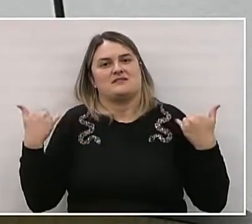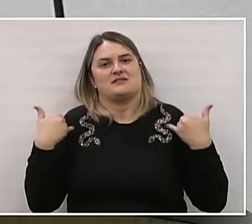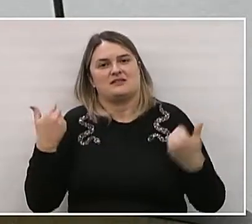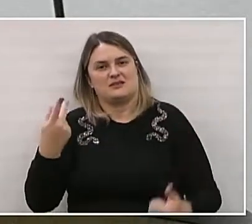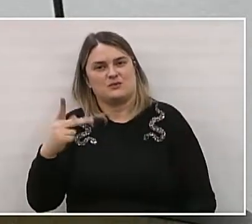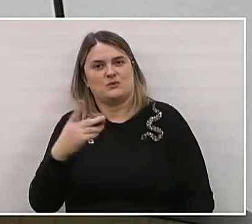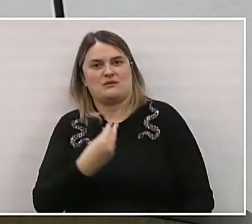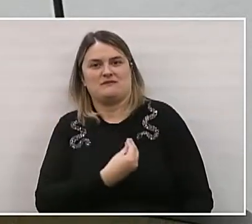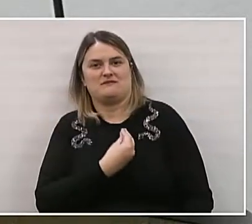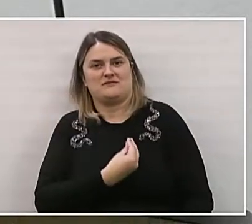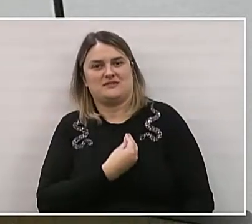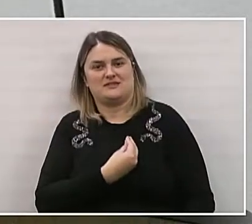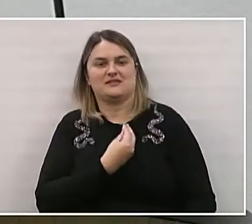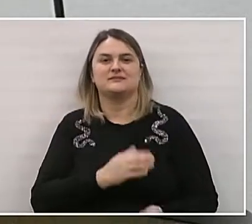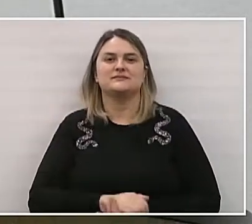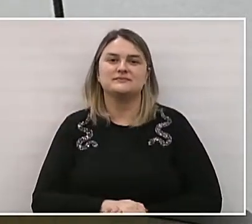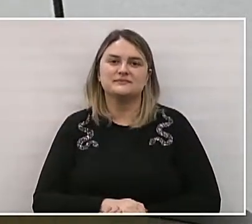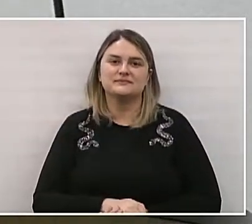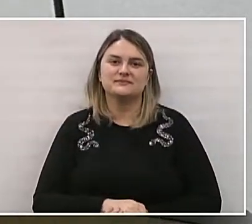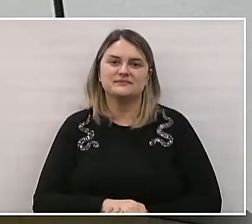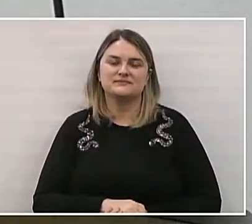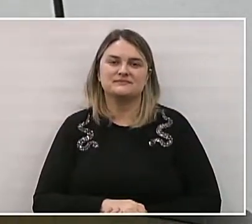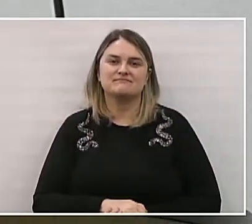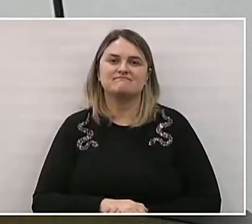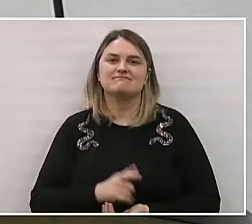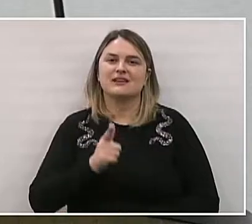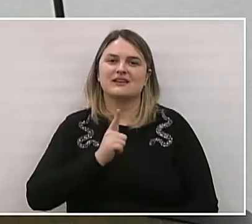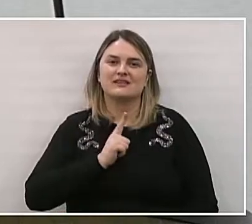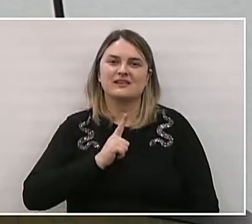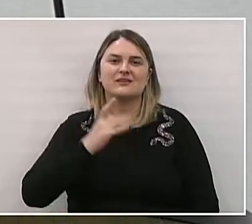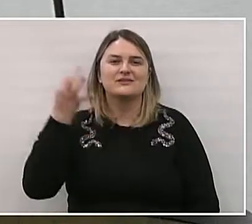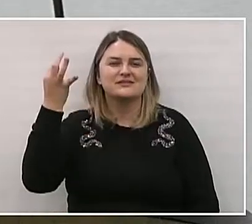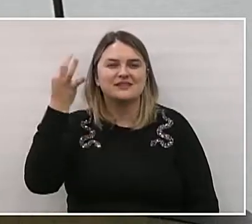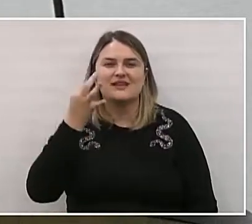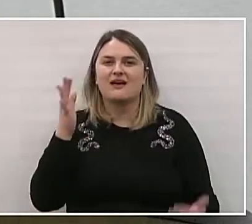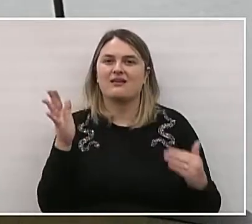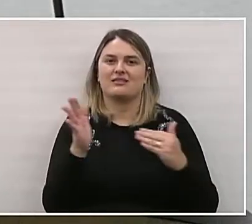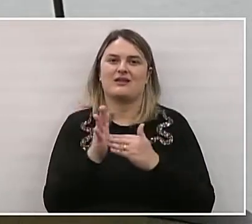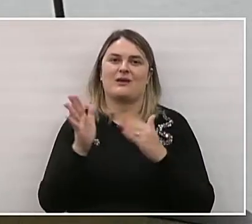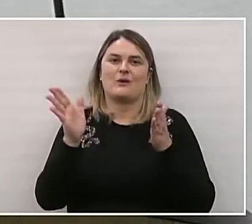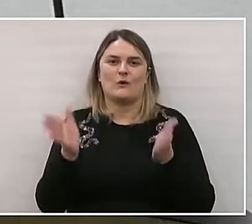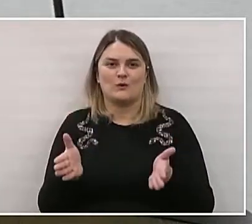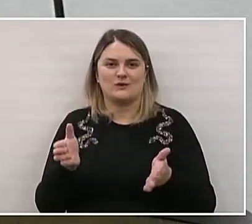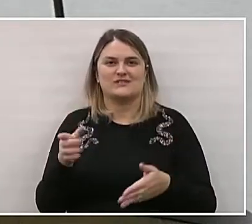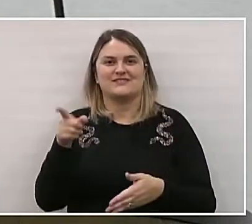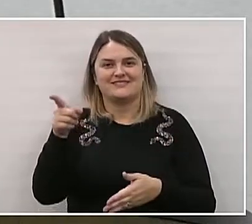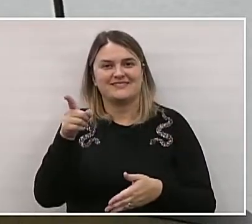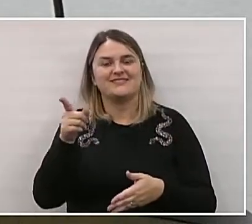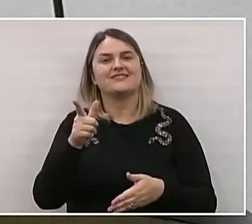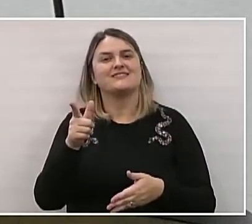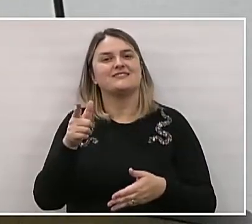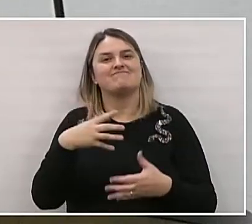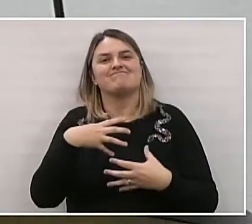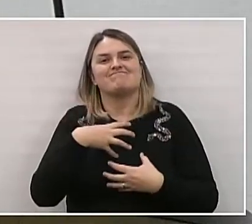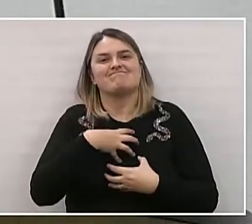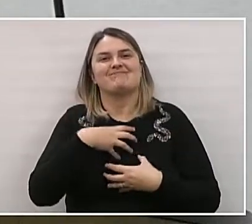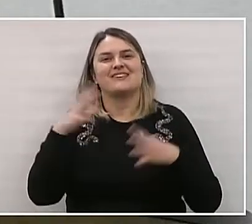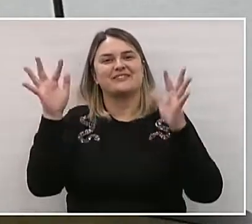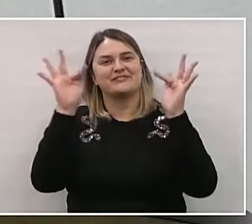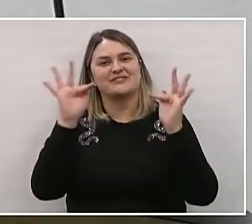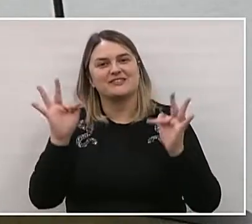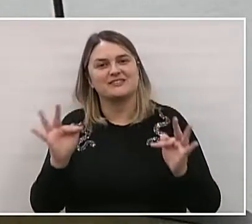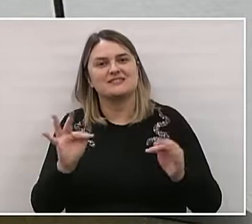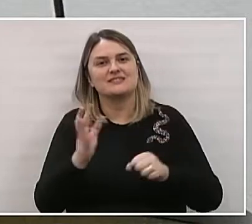tão importante. Tenho certeza de que até hoje a senhora fica muito feliz e